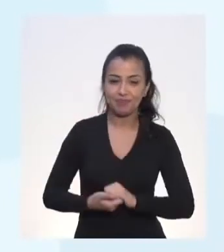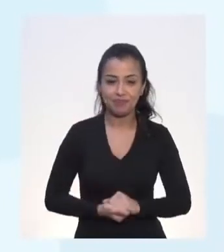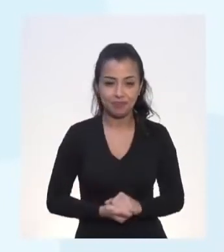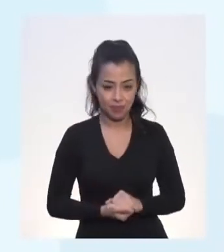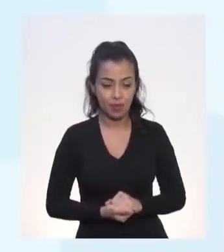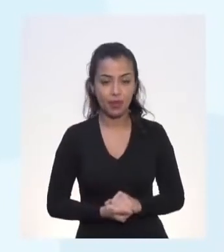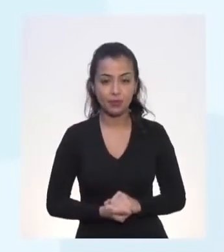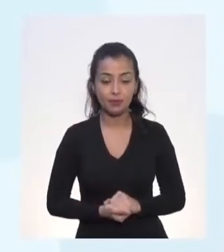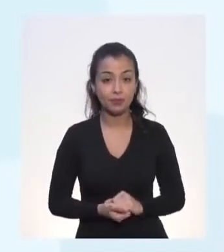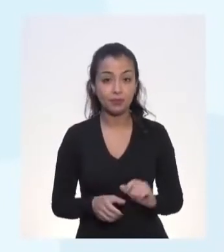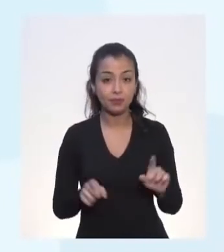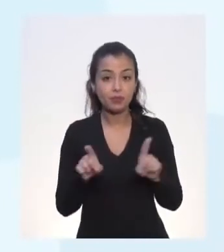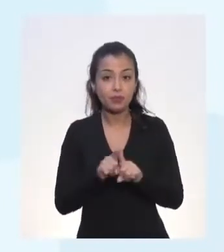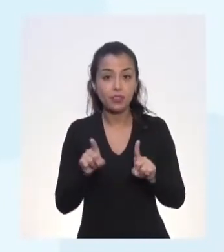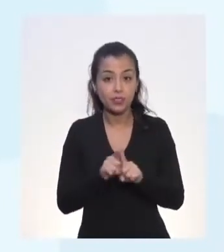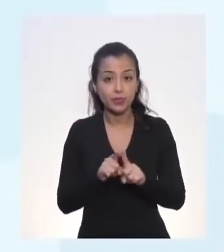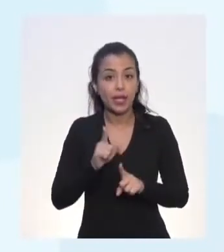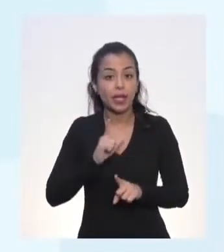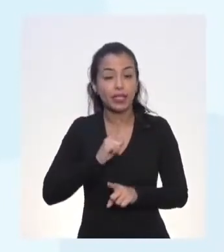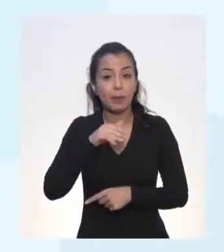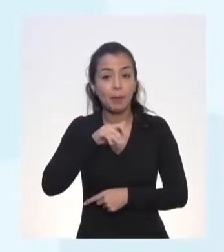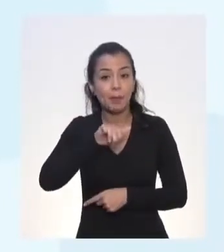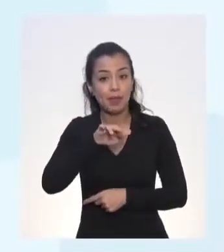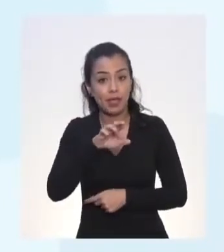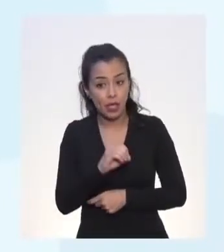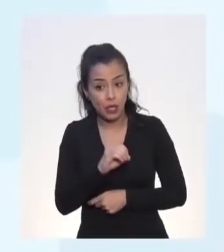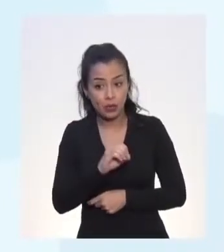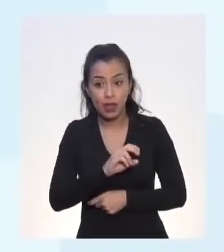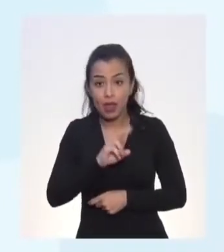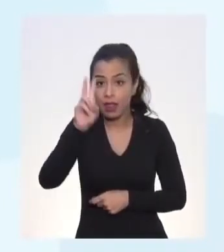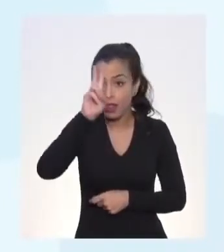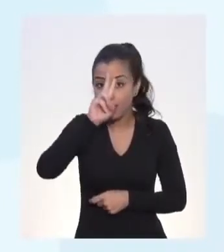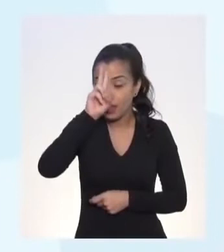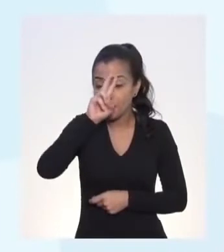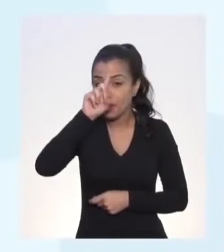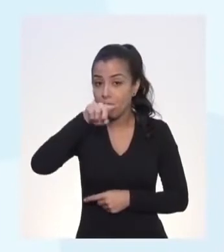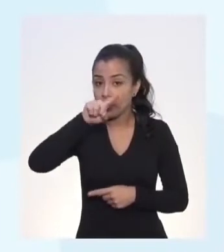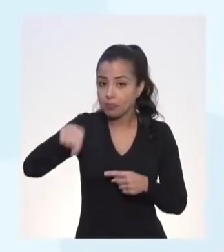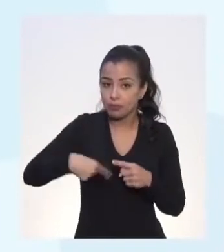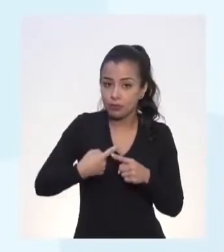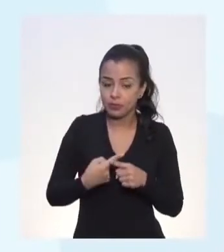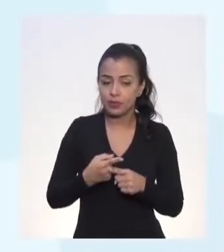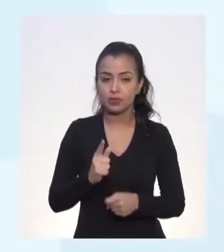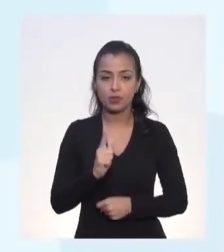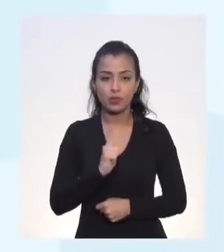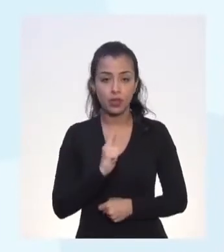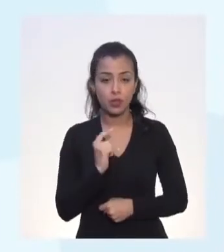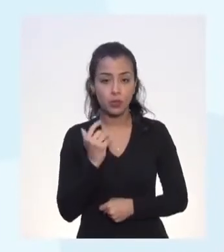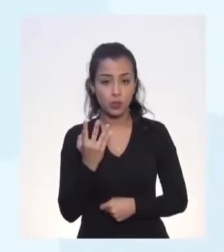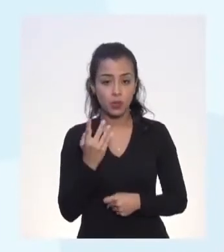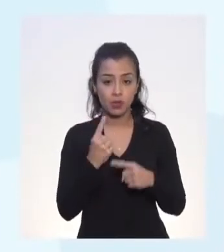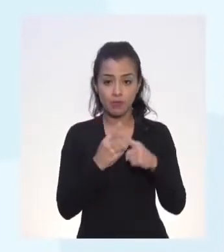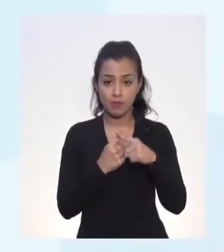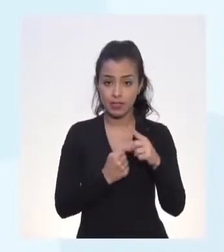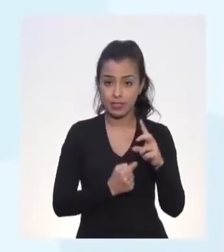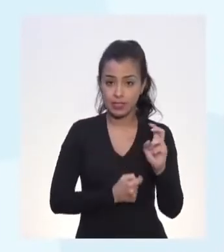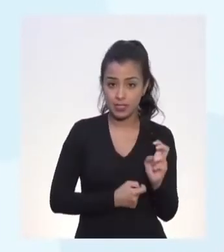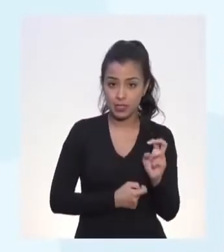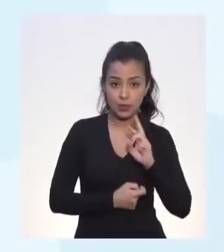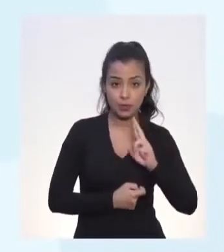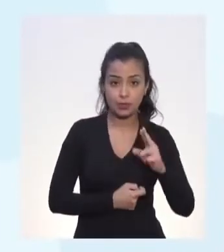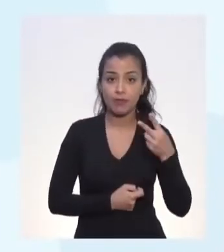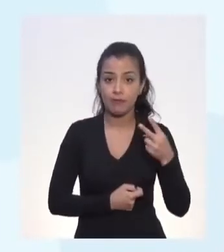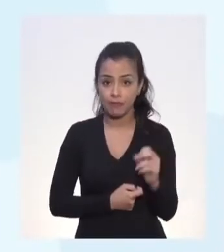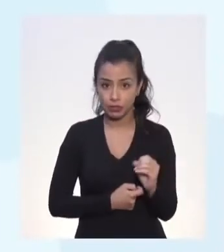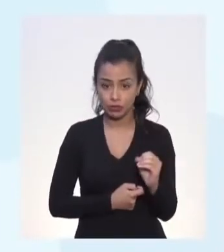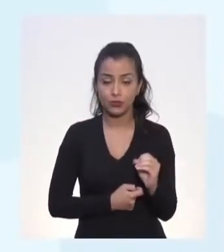produto dos meios, Tony. Lembrando que produto é multiplicação, né? Então, temos aqui 4 vezes 5, 20. Olha, gente,